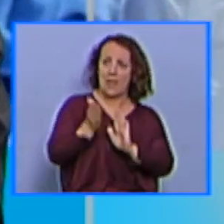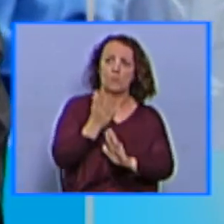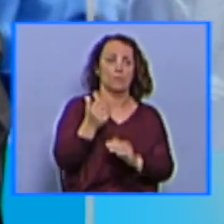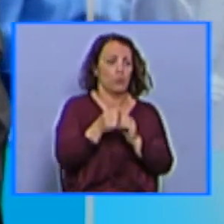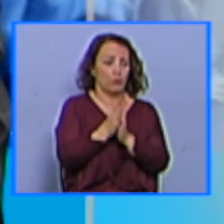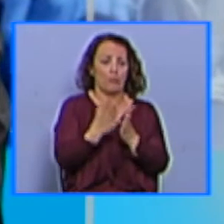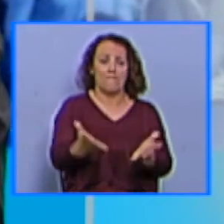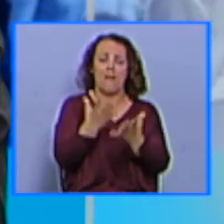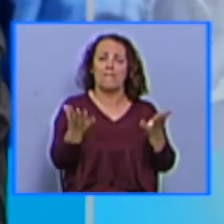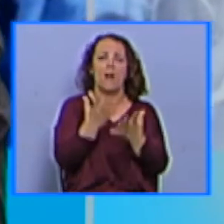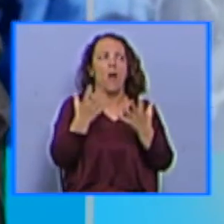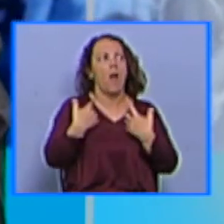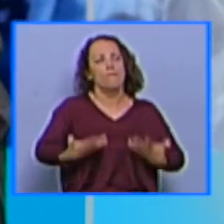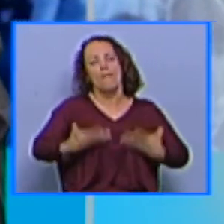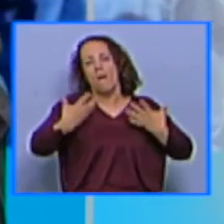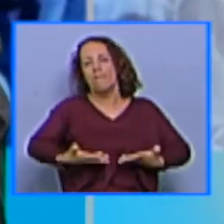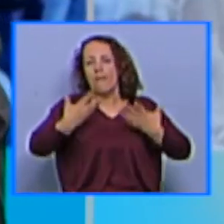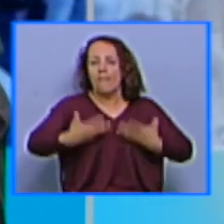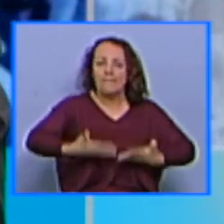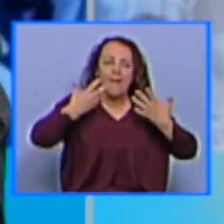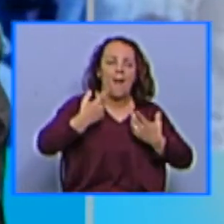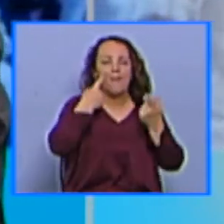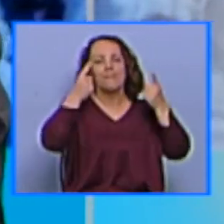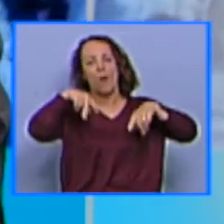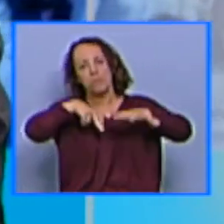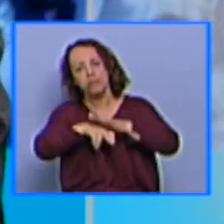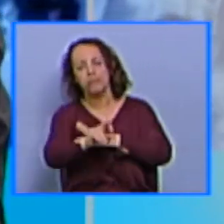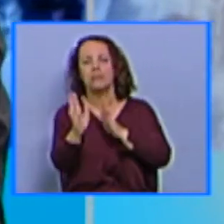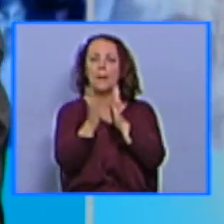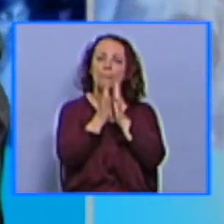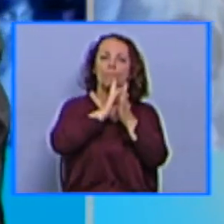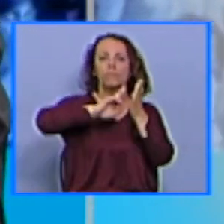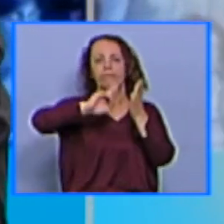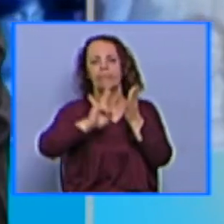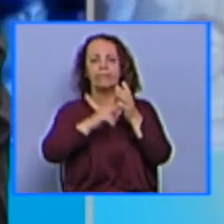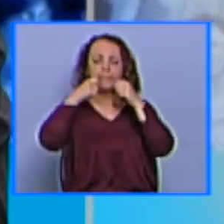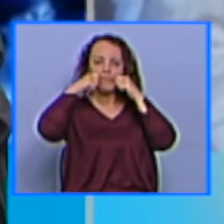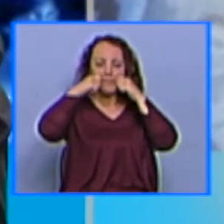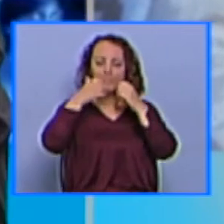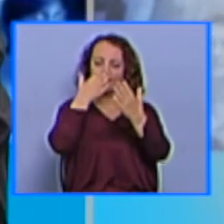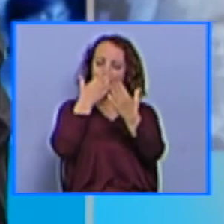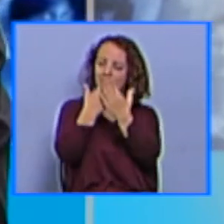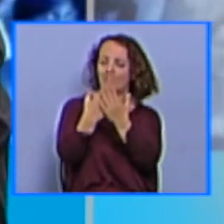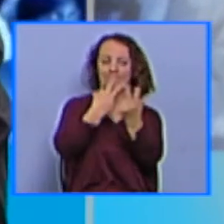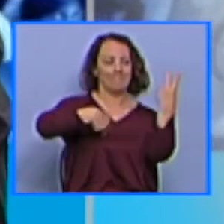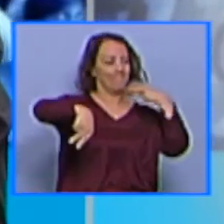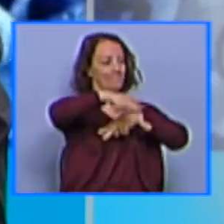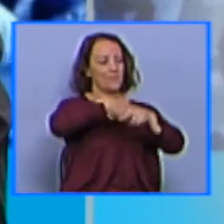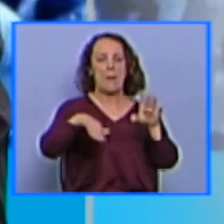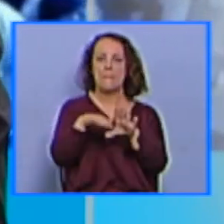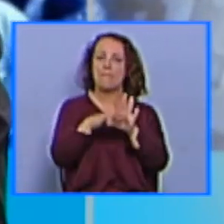já ardentemente que retomar as celebrações de modo físico, todos presentes na celebração,